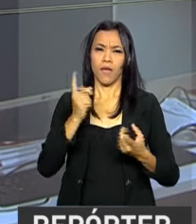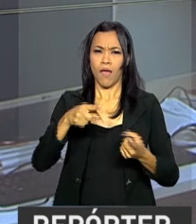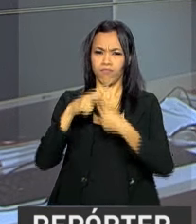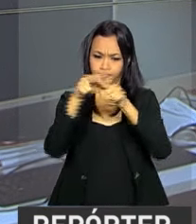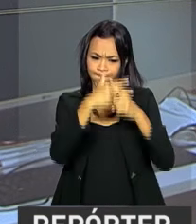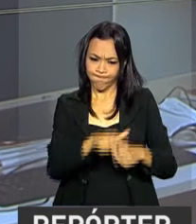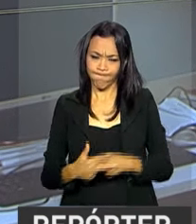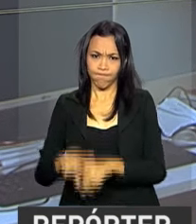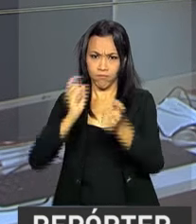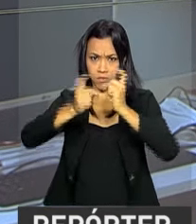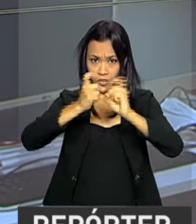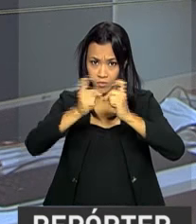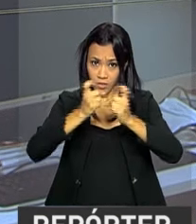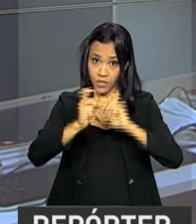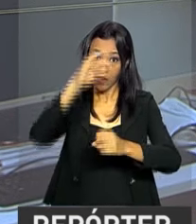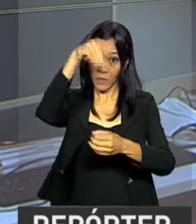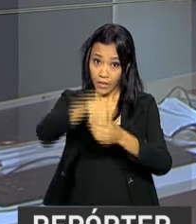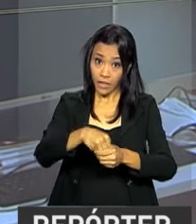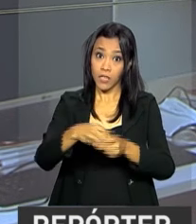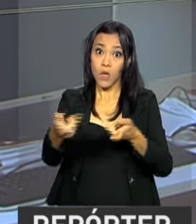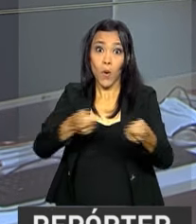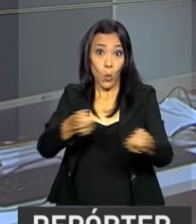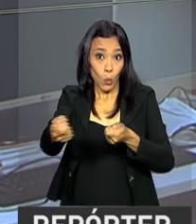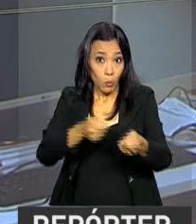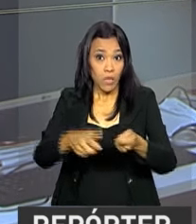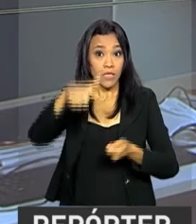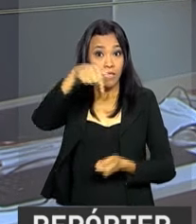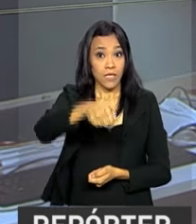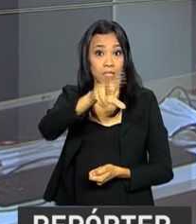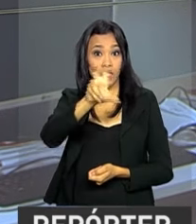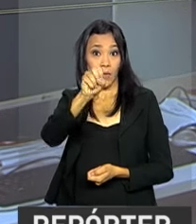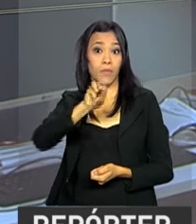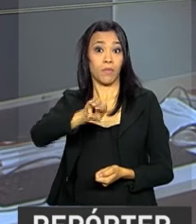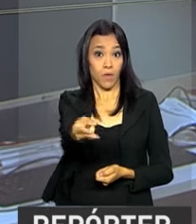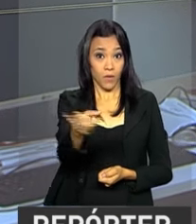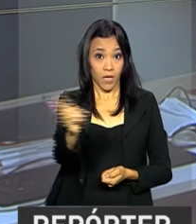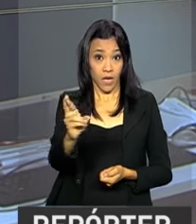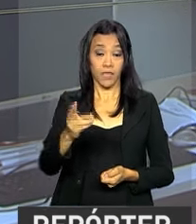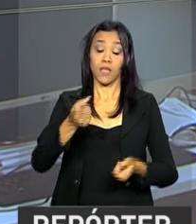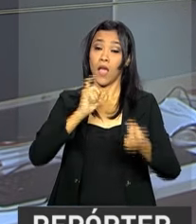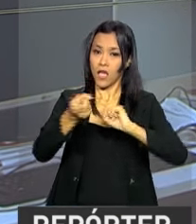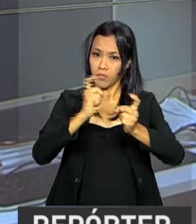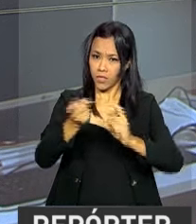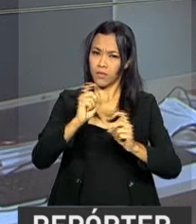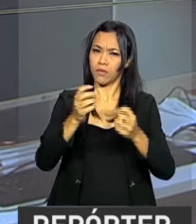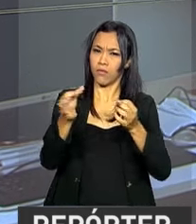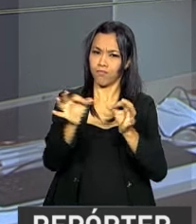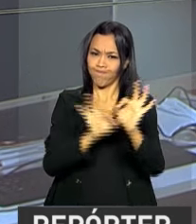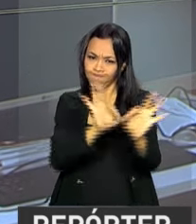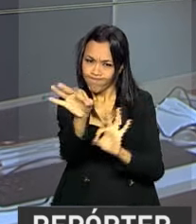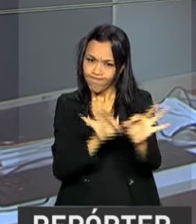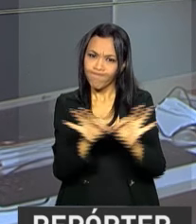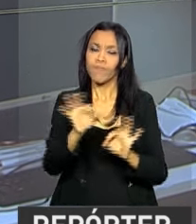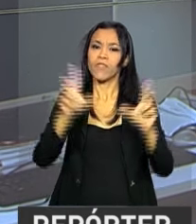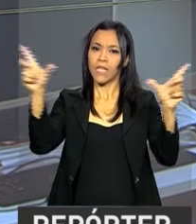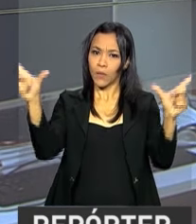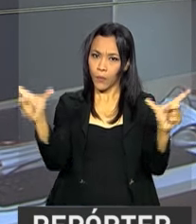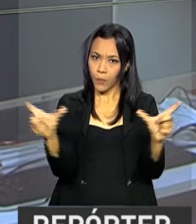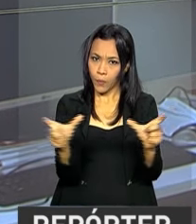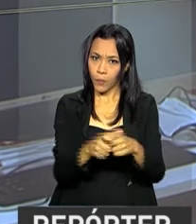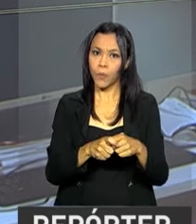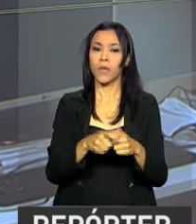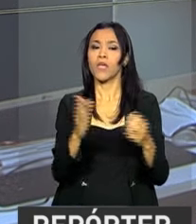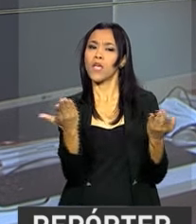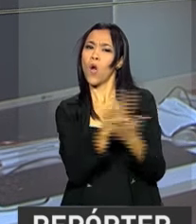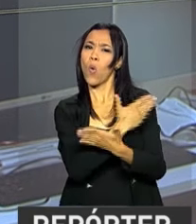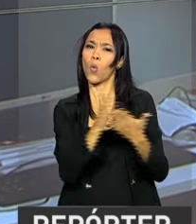deve gerar uma economia de R$ 750 milhões deais. A estrutura administrativa será reduzida e agências também vão